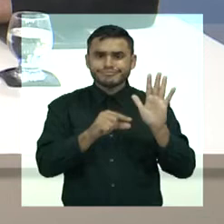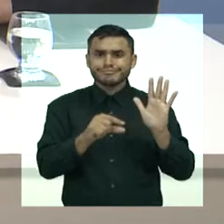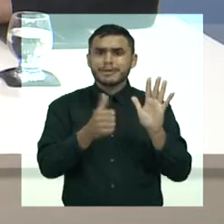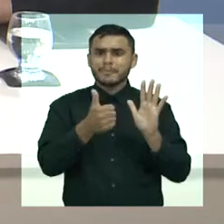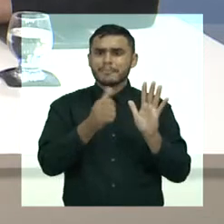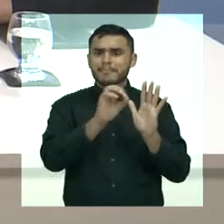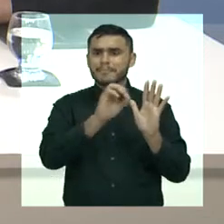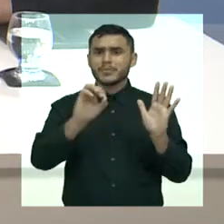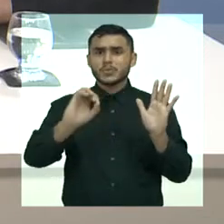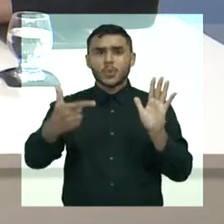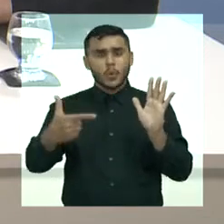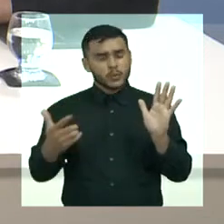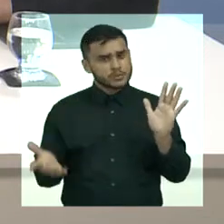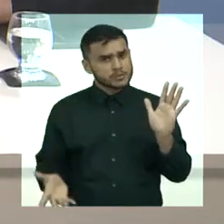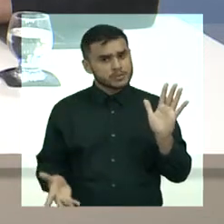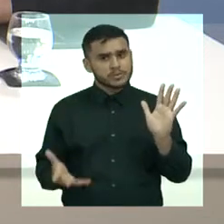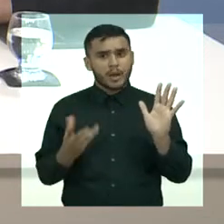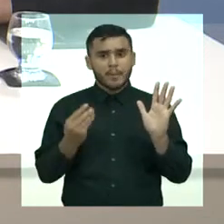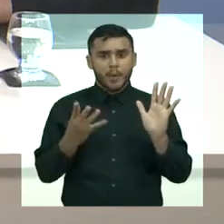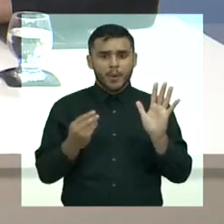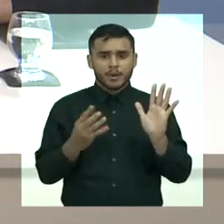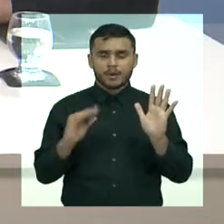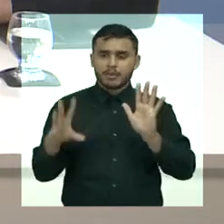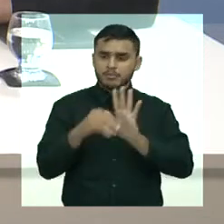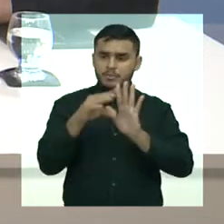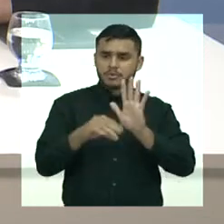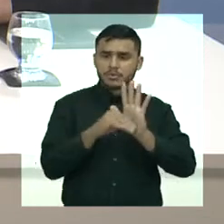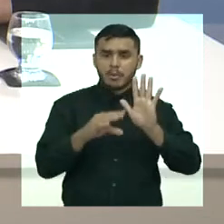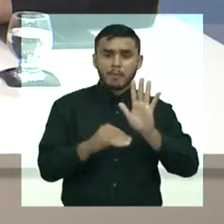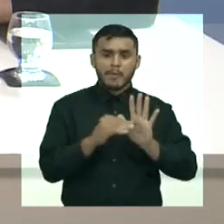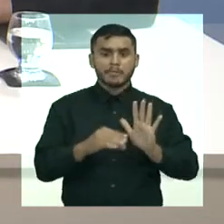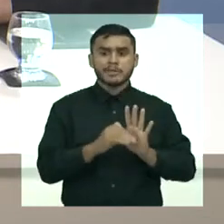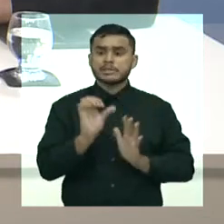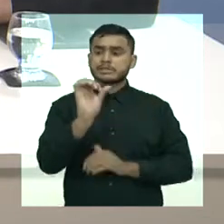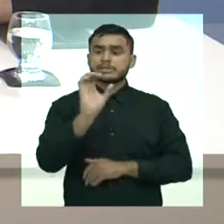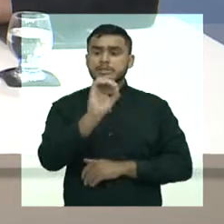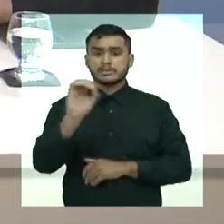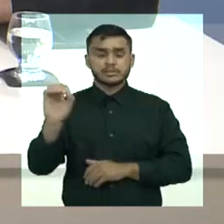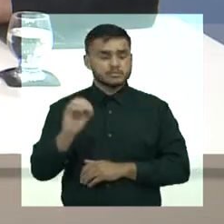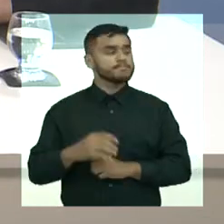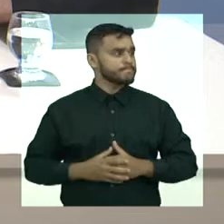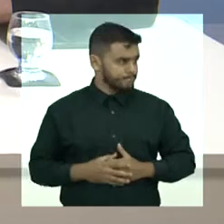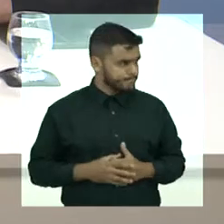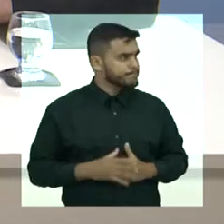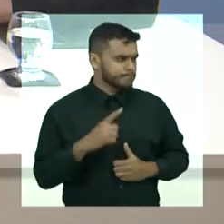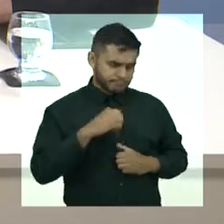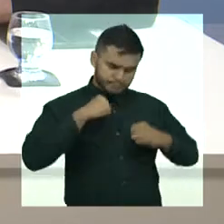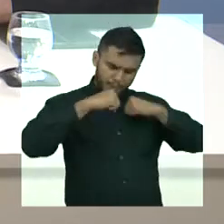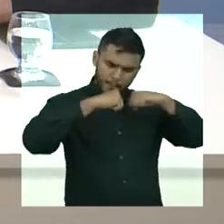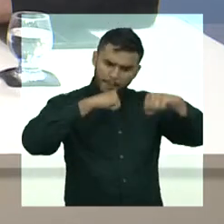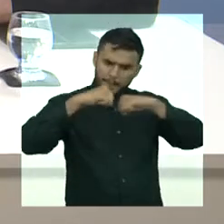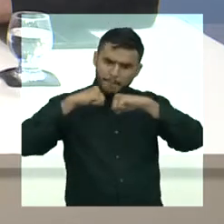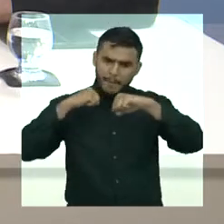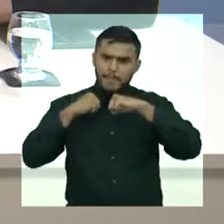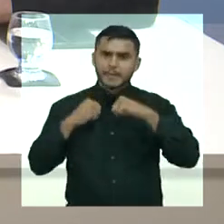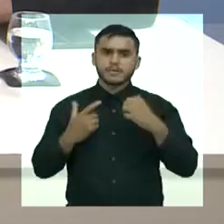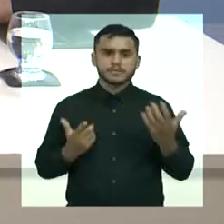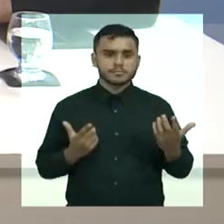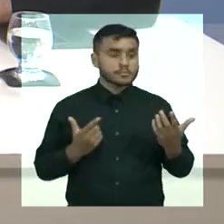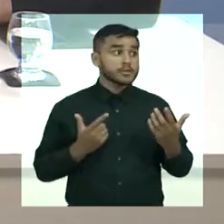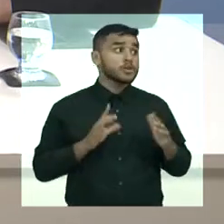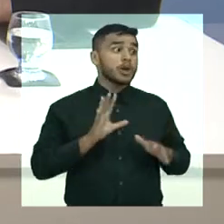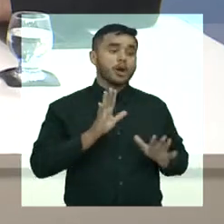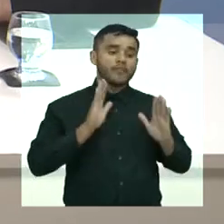quase 600 emendas apresentadas pelos parlamentares. Nós tivemos muito embate técnico e pouco embate